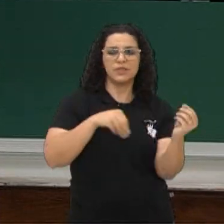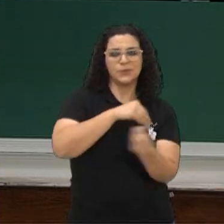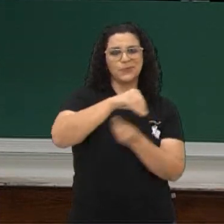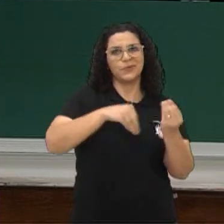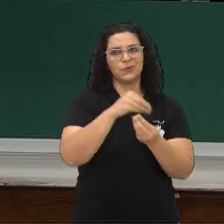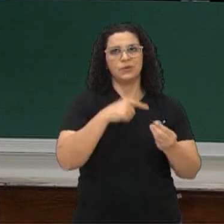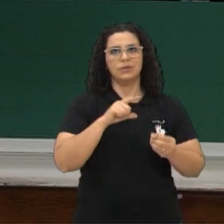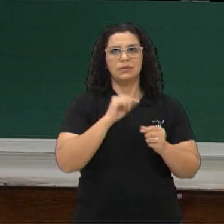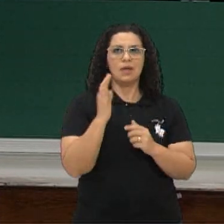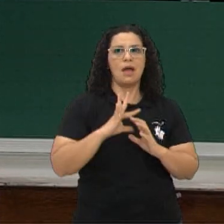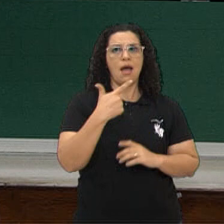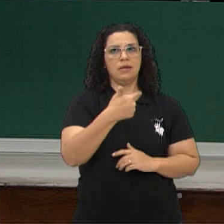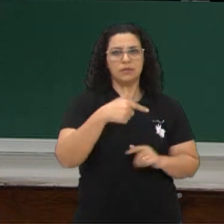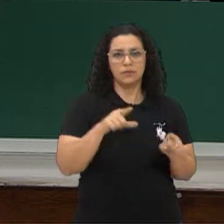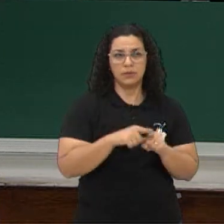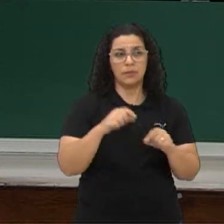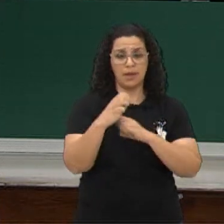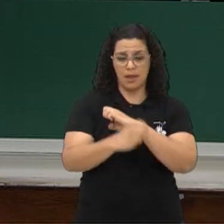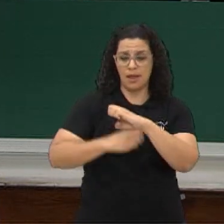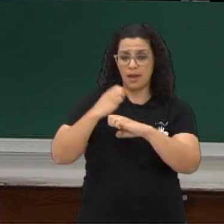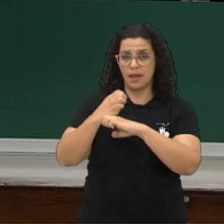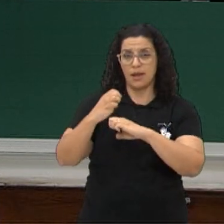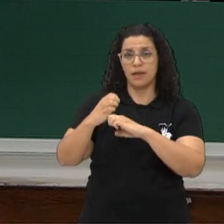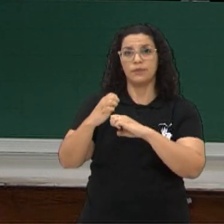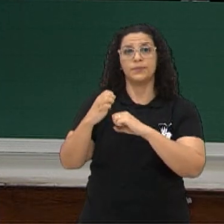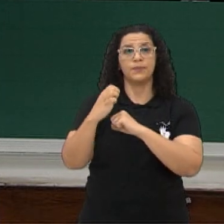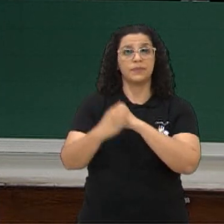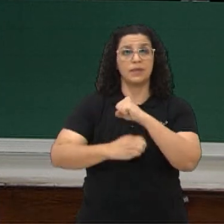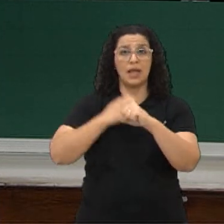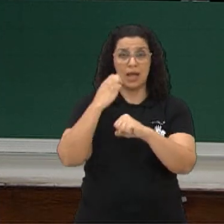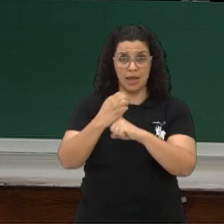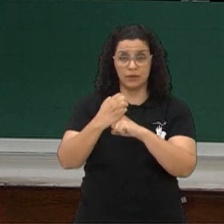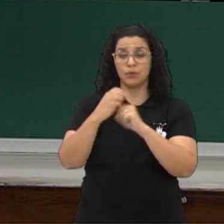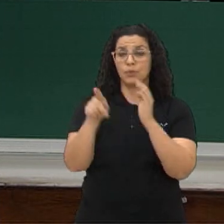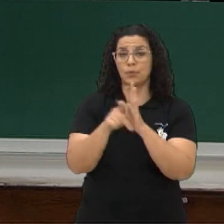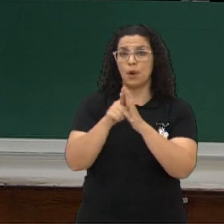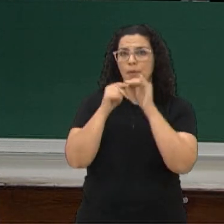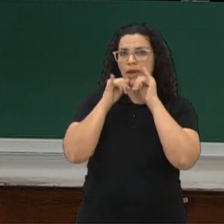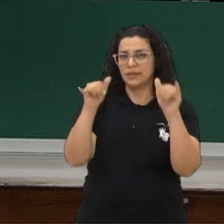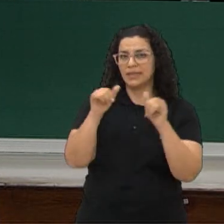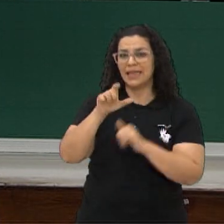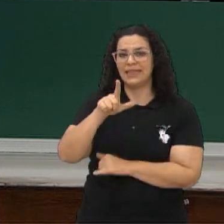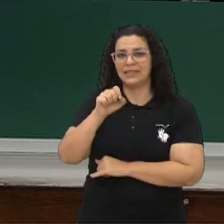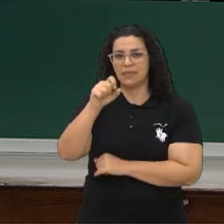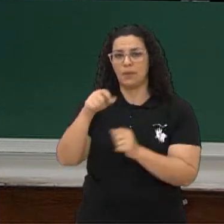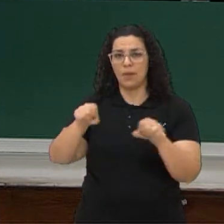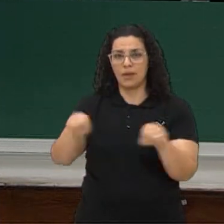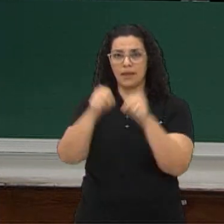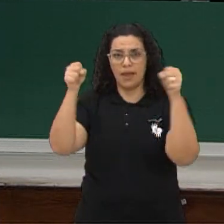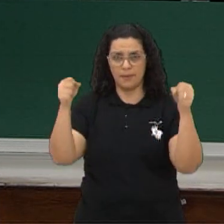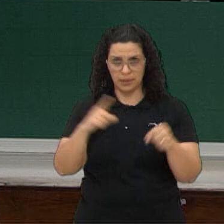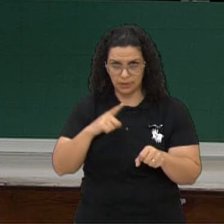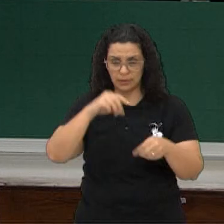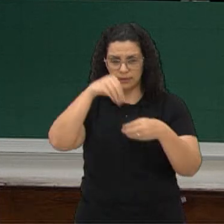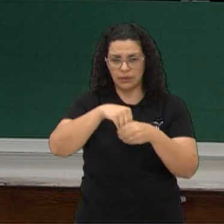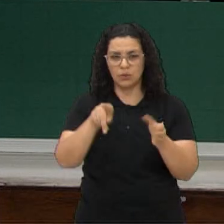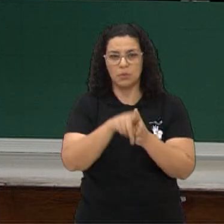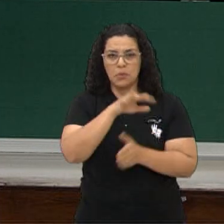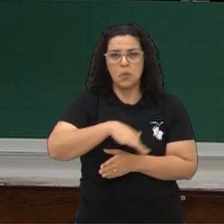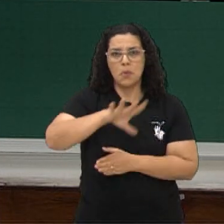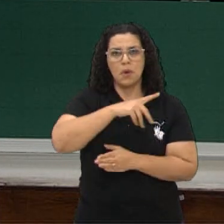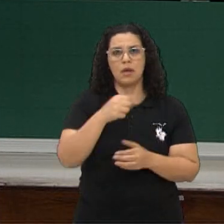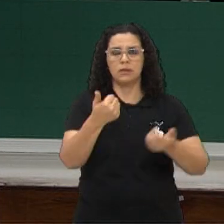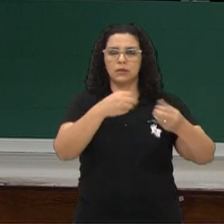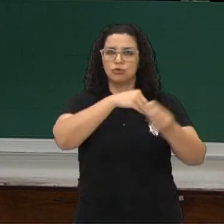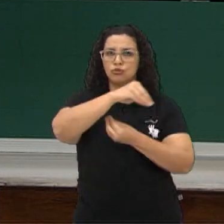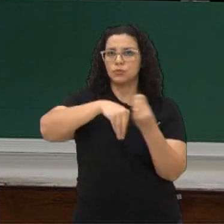reação. Lembrar aqui, eletro de eletricidade e lise de quebra. Então, a eletricidade vai provocar uma quebra ali